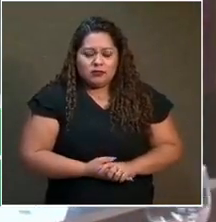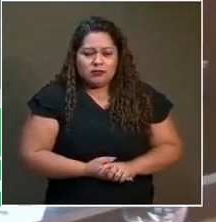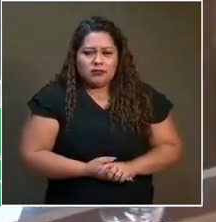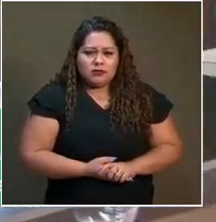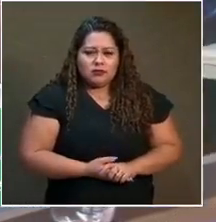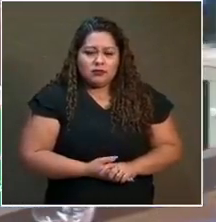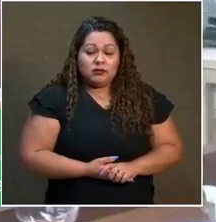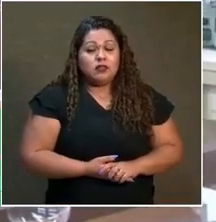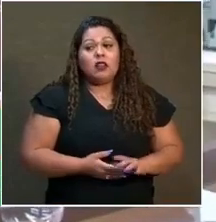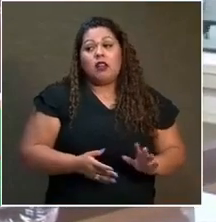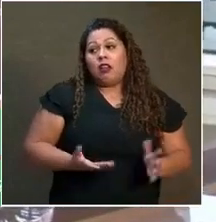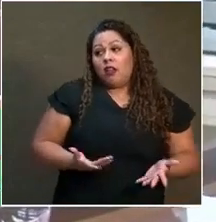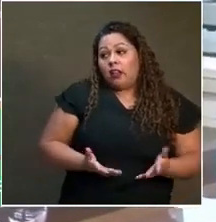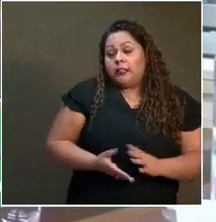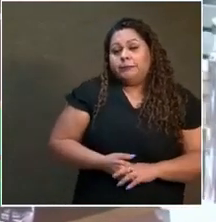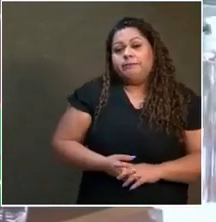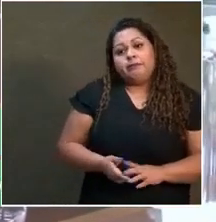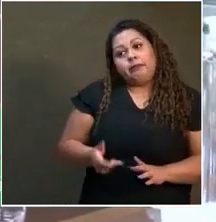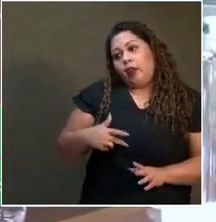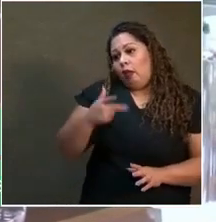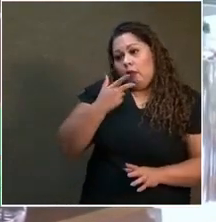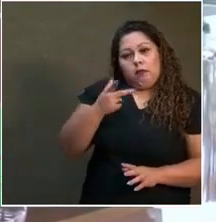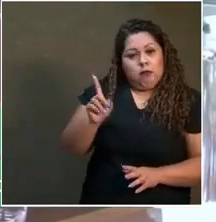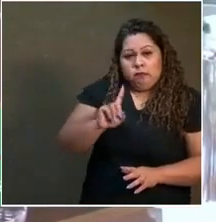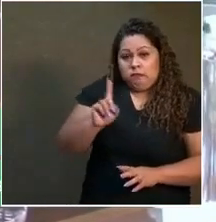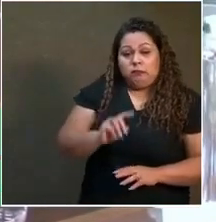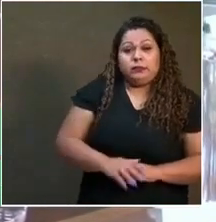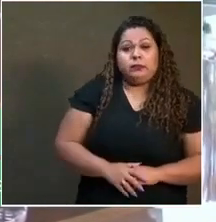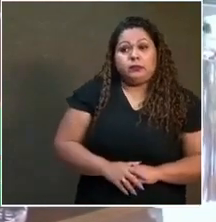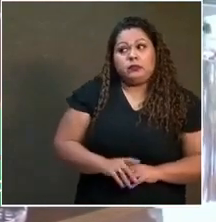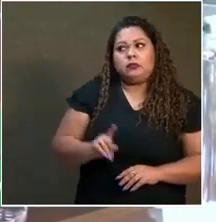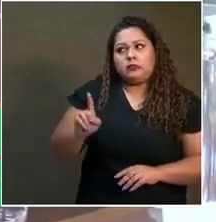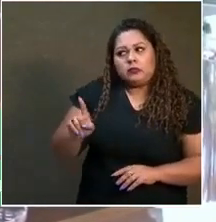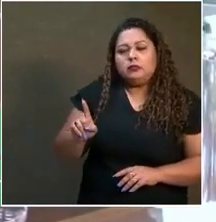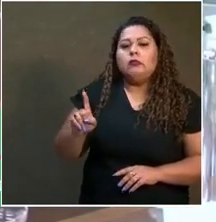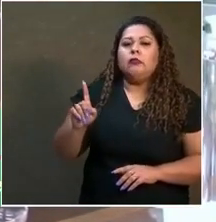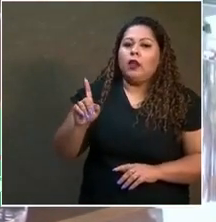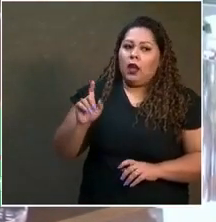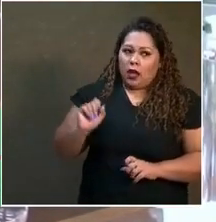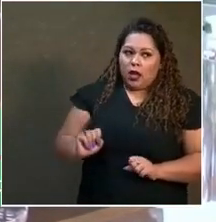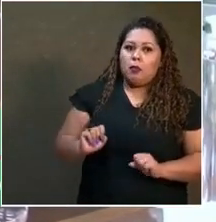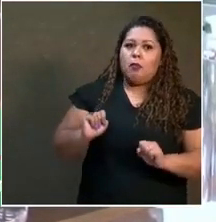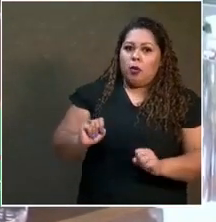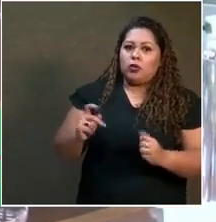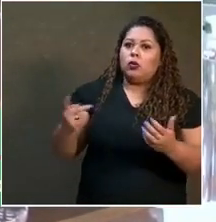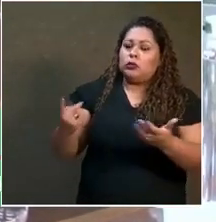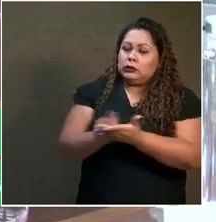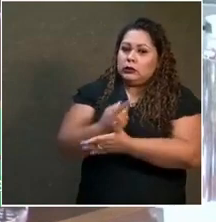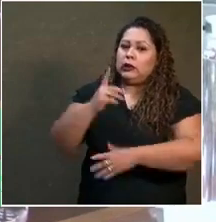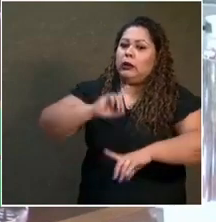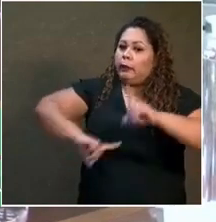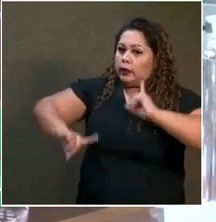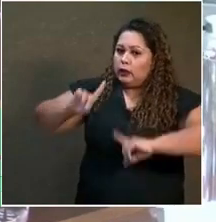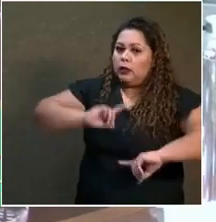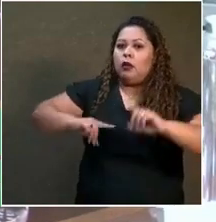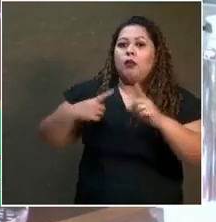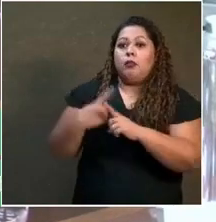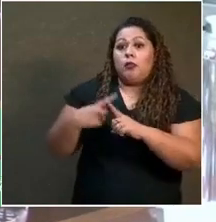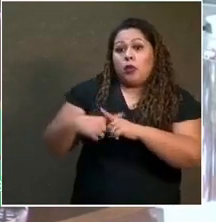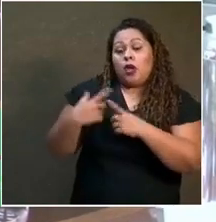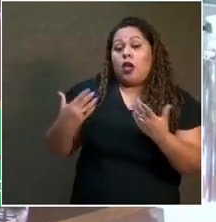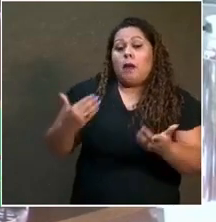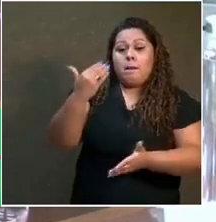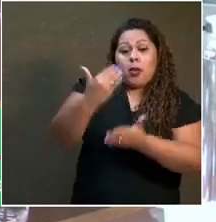Como era? E ela disse, eu não disse isso, eu disse que ele tem tendência a quadro depressivo, pelo fato de